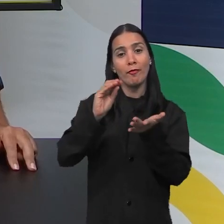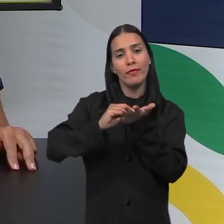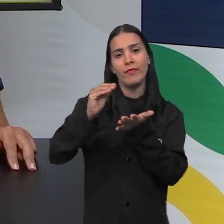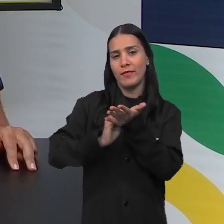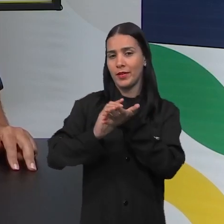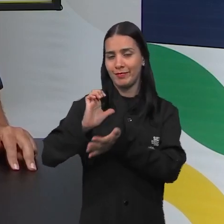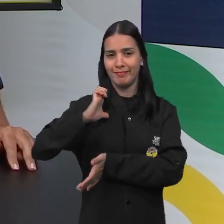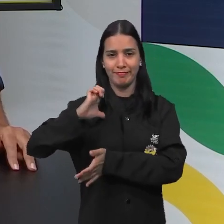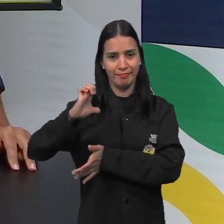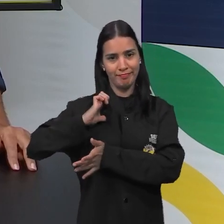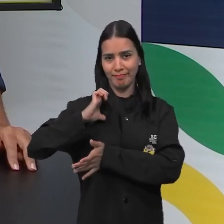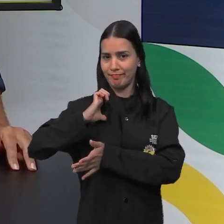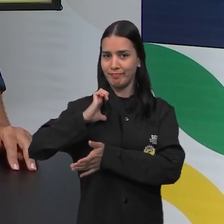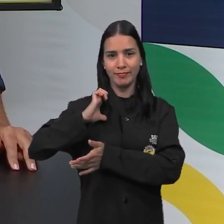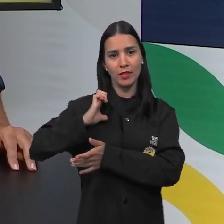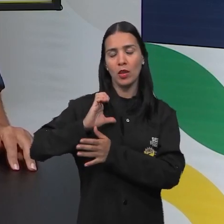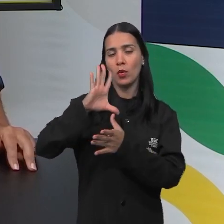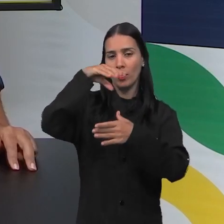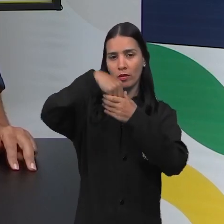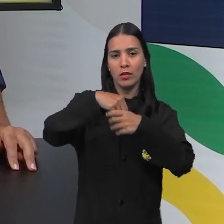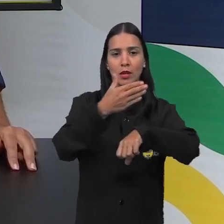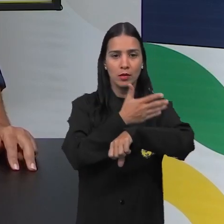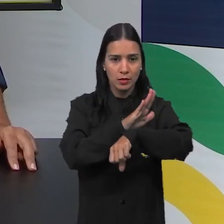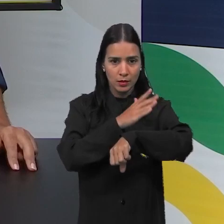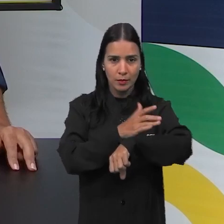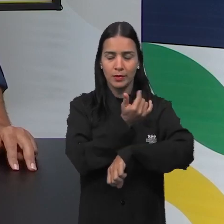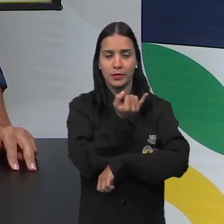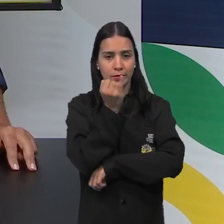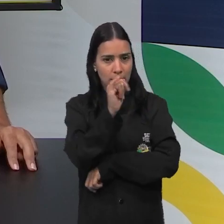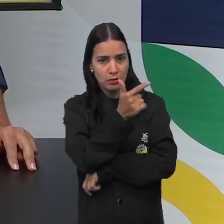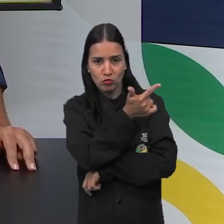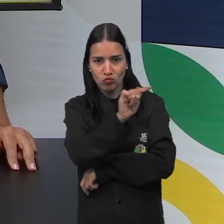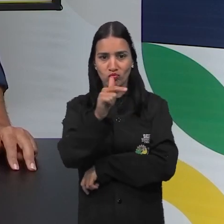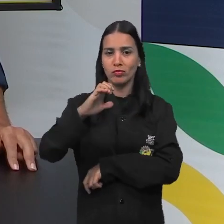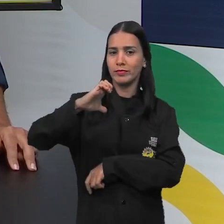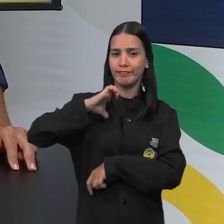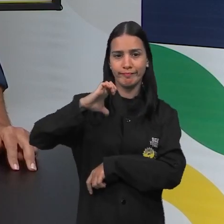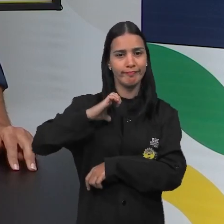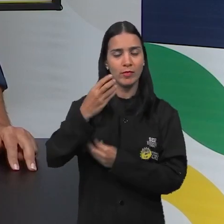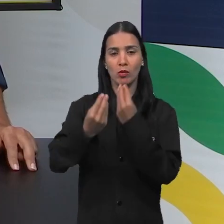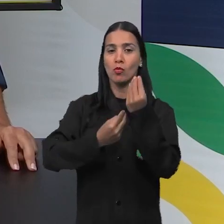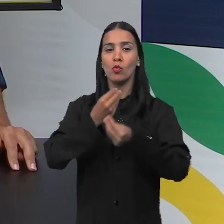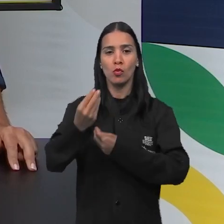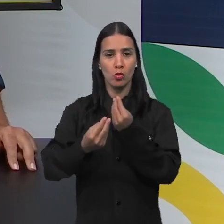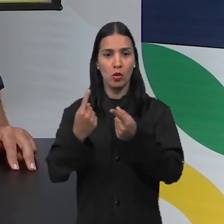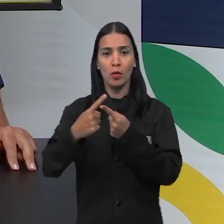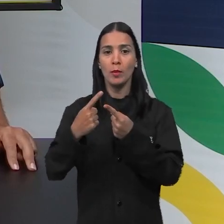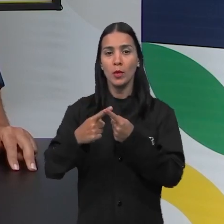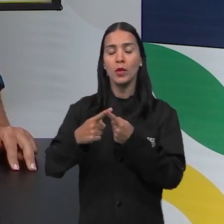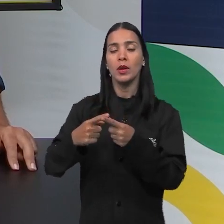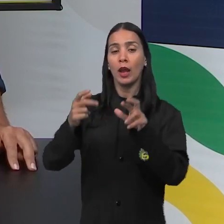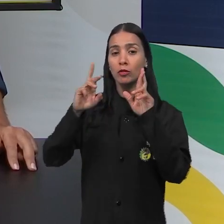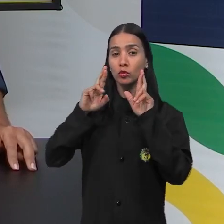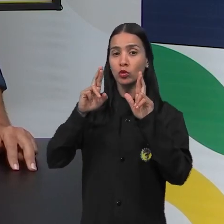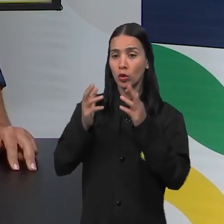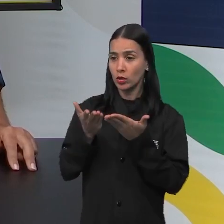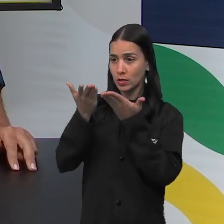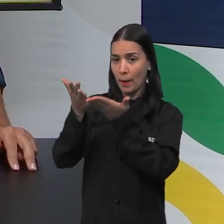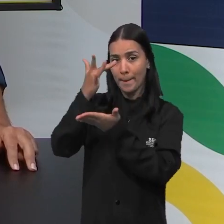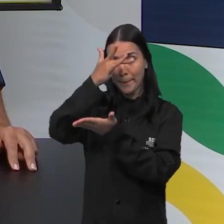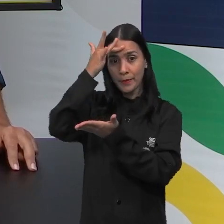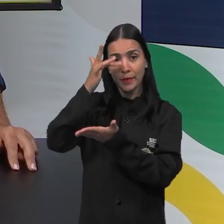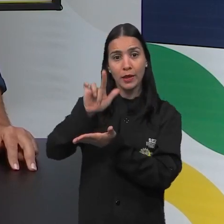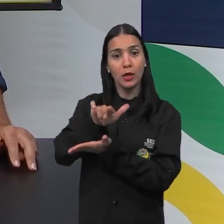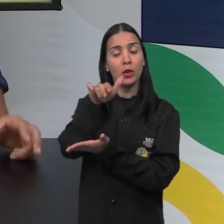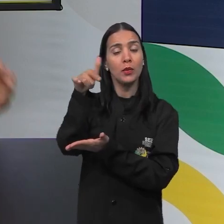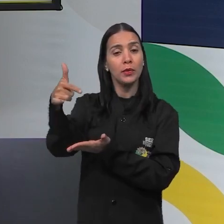você está buscando o melhor resultado e que se você quer dar o seu melhor, você espera que o adversário também o faça. Então, se você quer respeito,